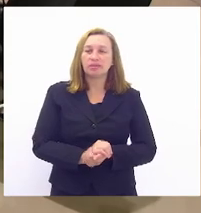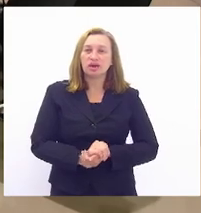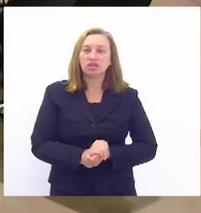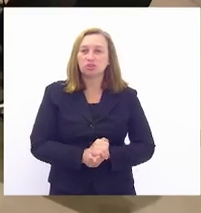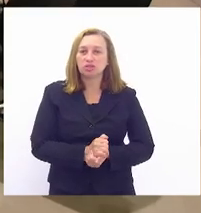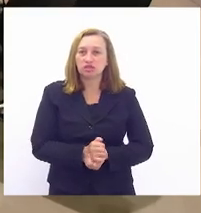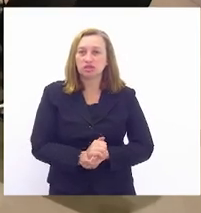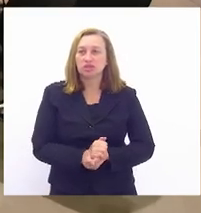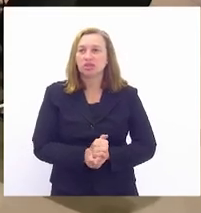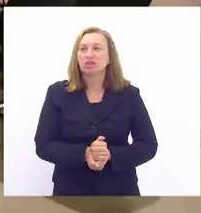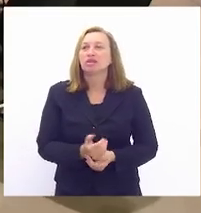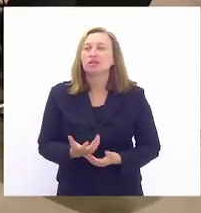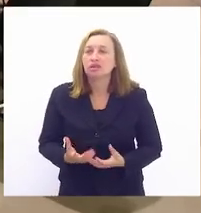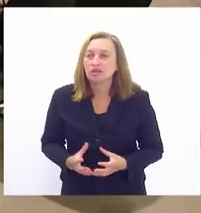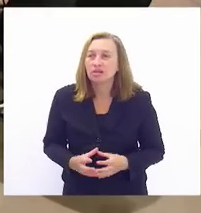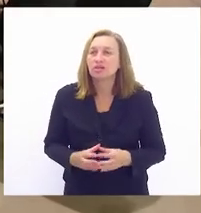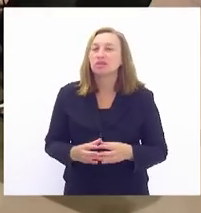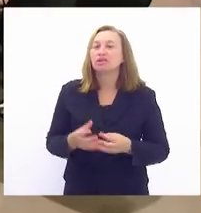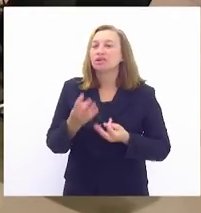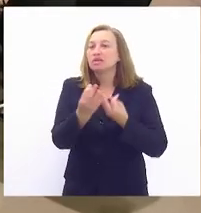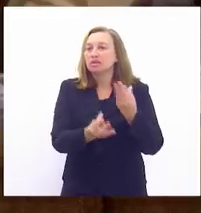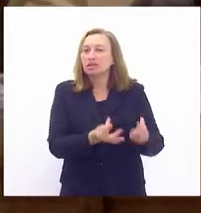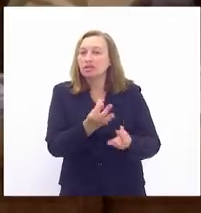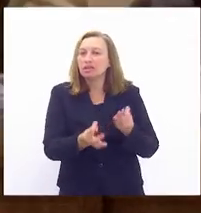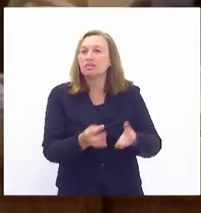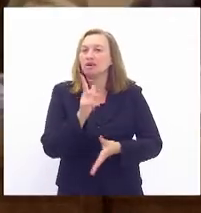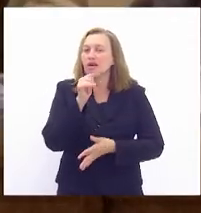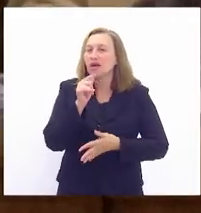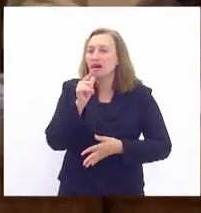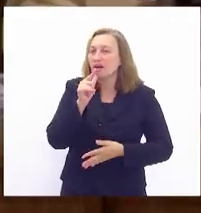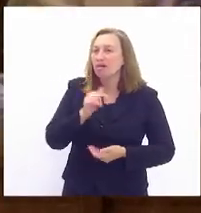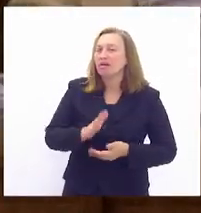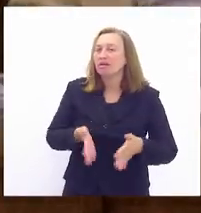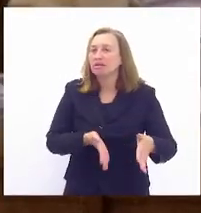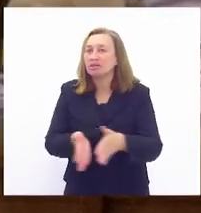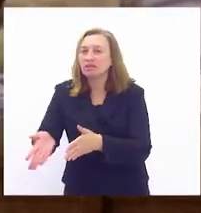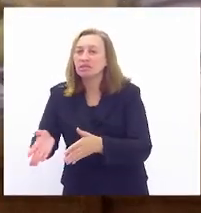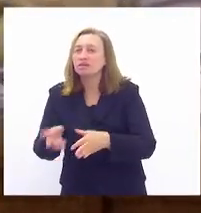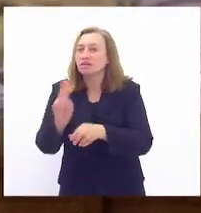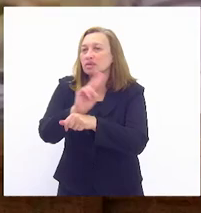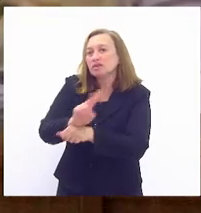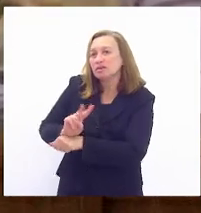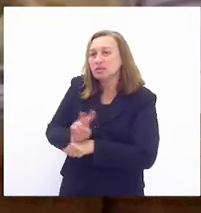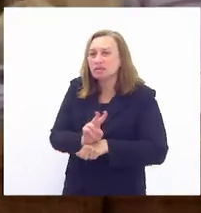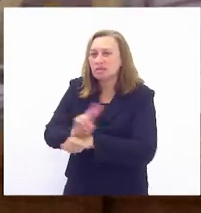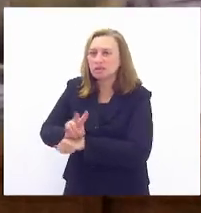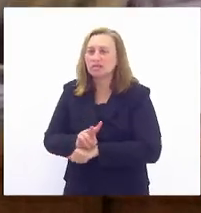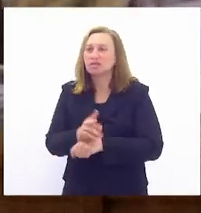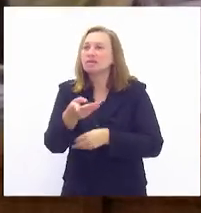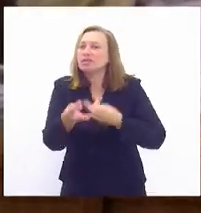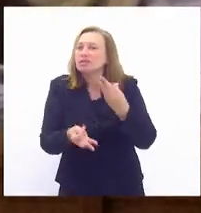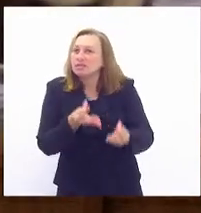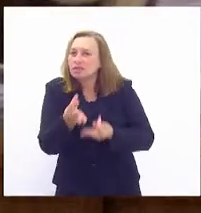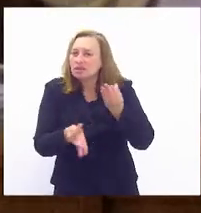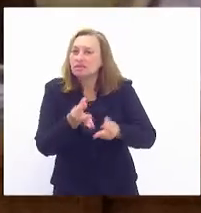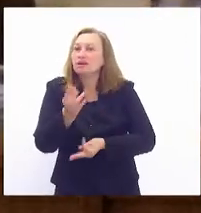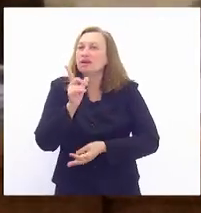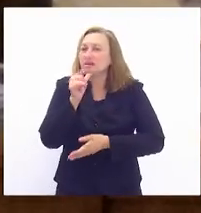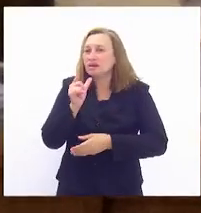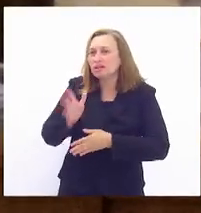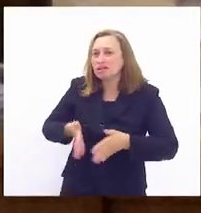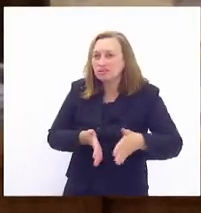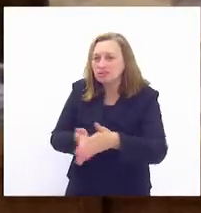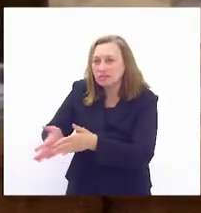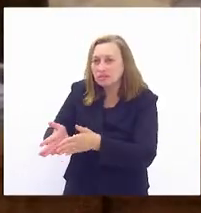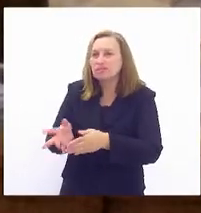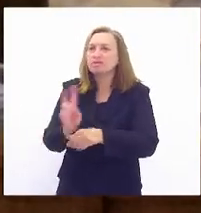Com relação ao tratamento de efluentes, né, a gente tem feito o monitoramento desse tratamento de efluentes.